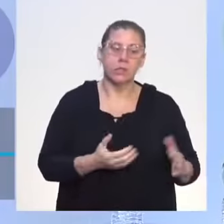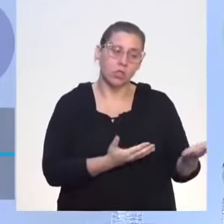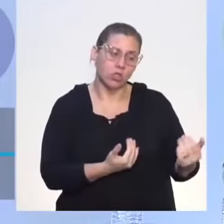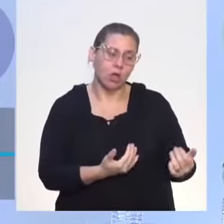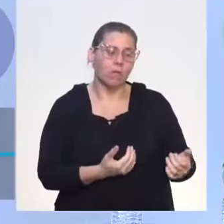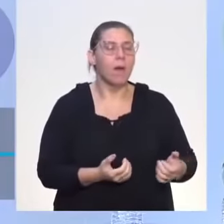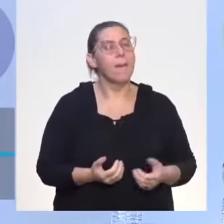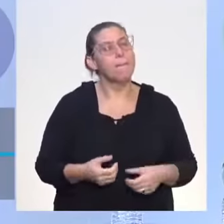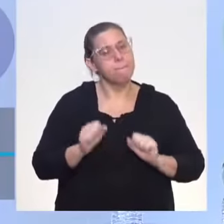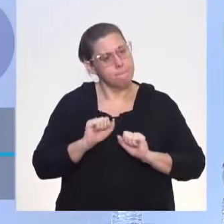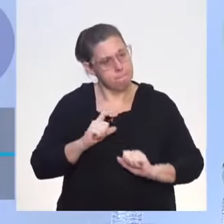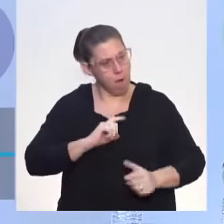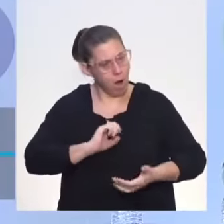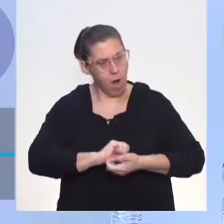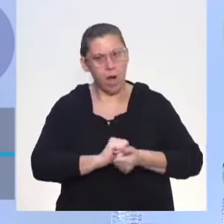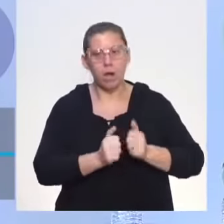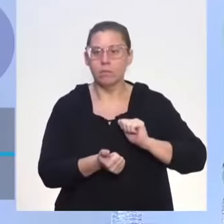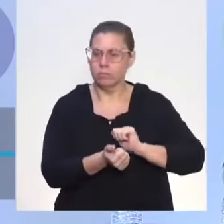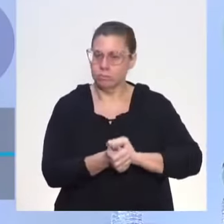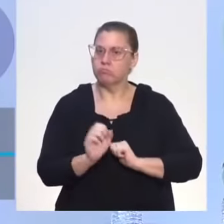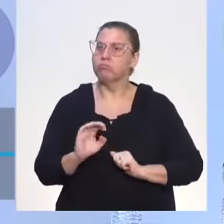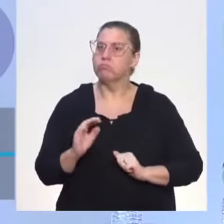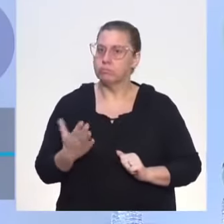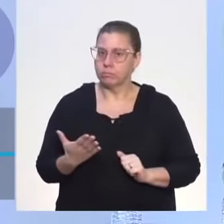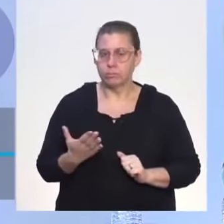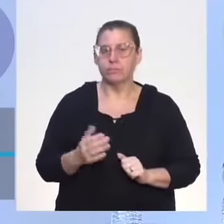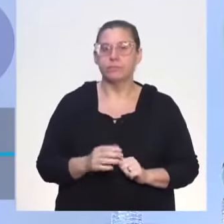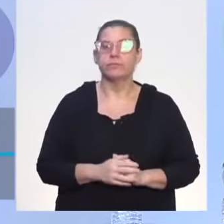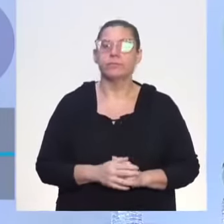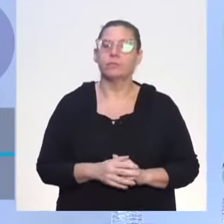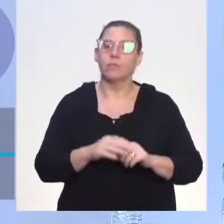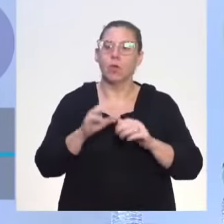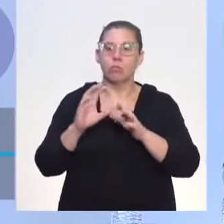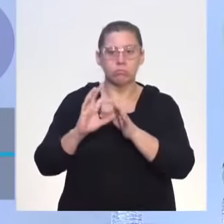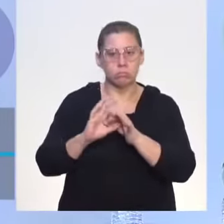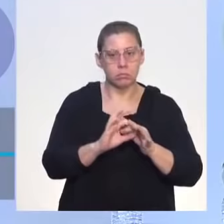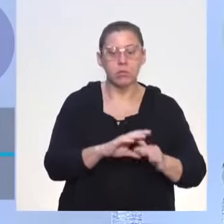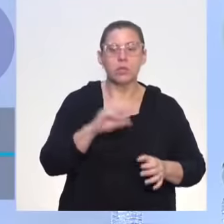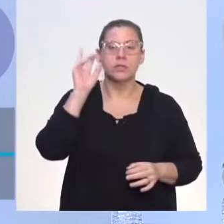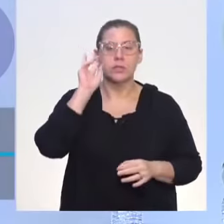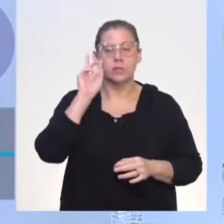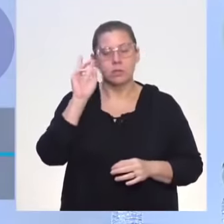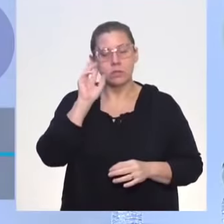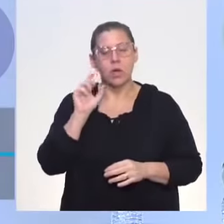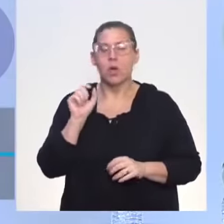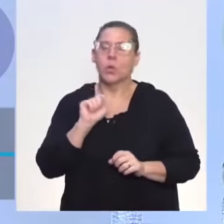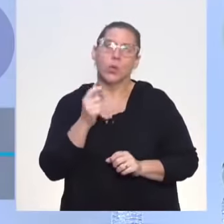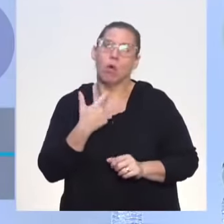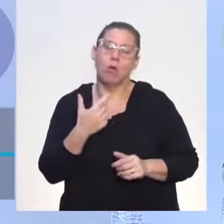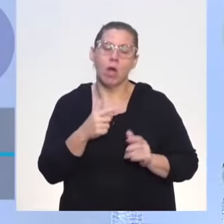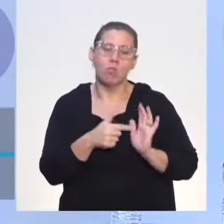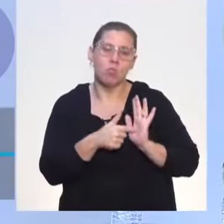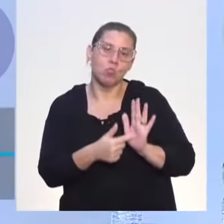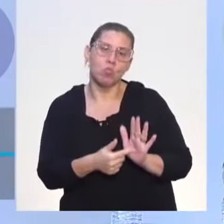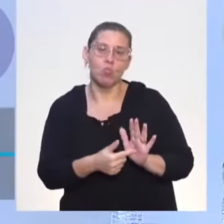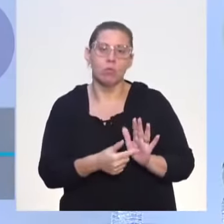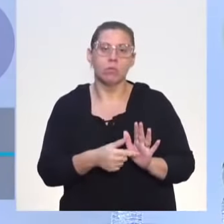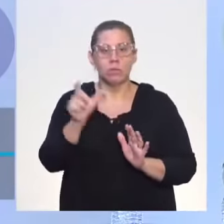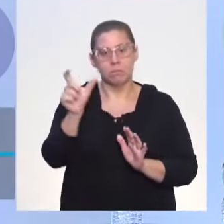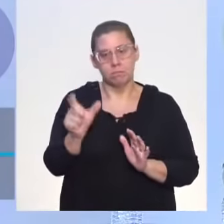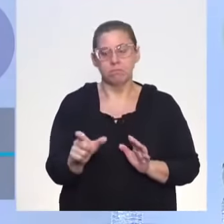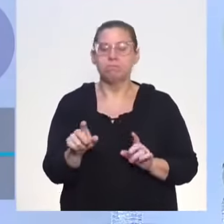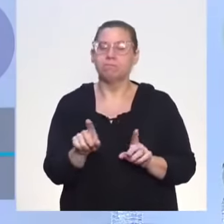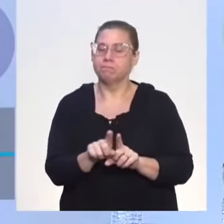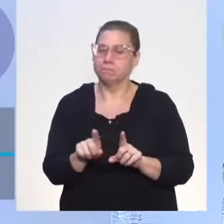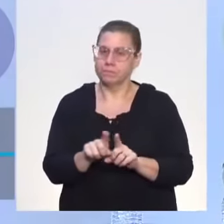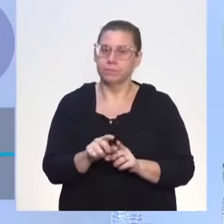podemos fazer essas adaptações de acordo com o contexto, a história e com o que eu quero provocar no meu leitor